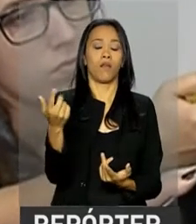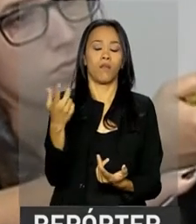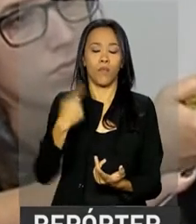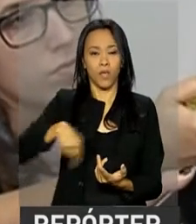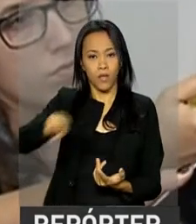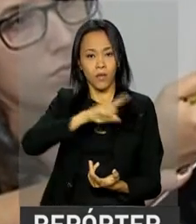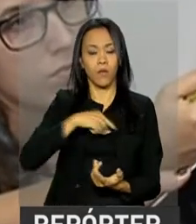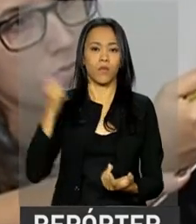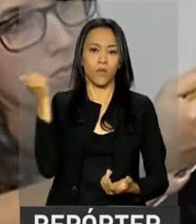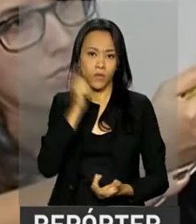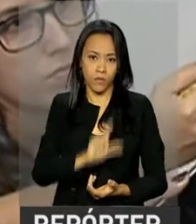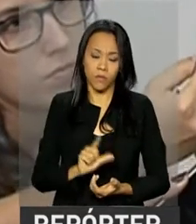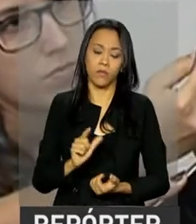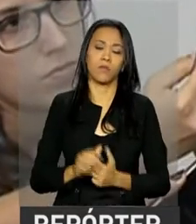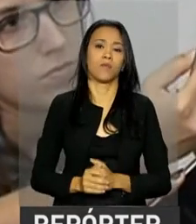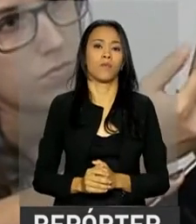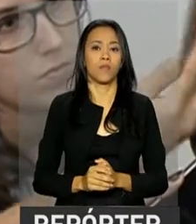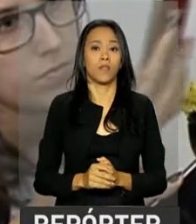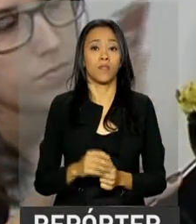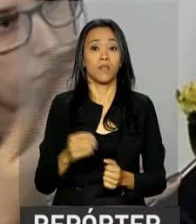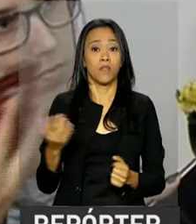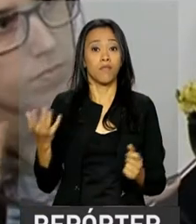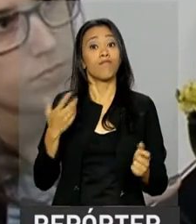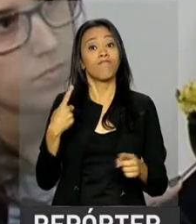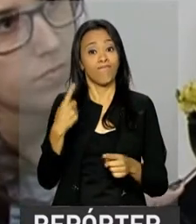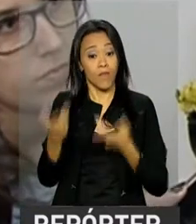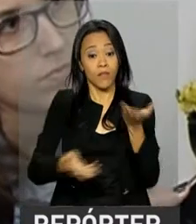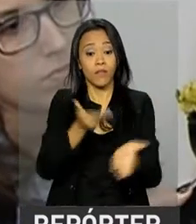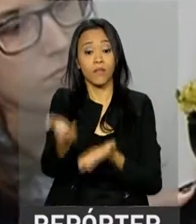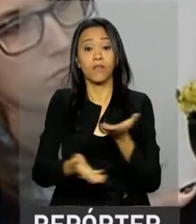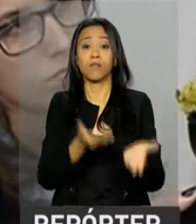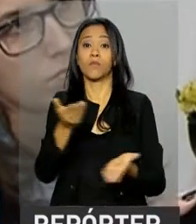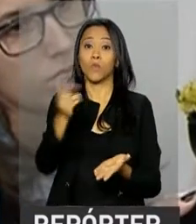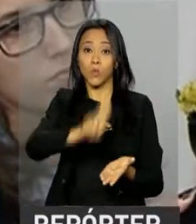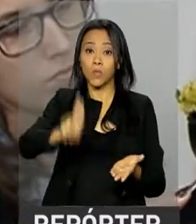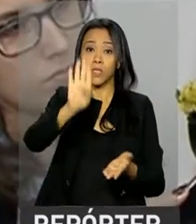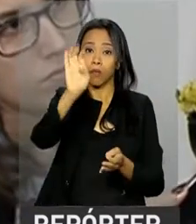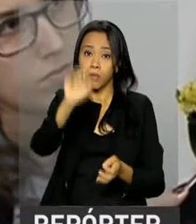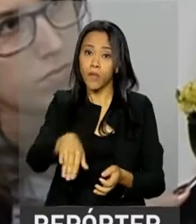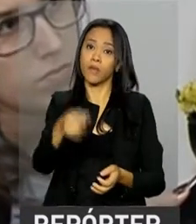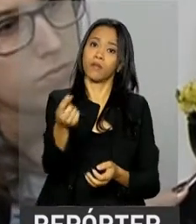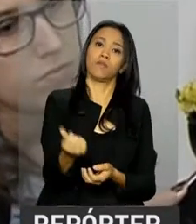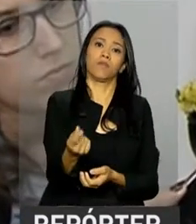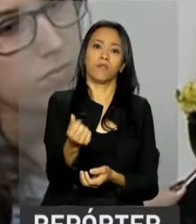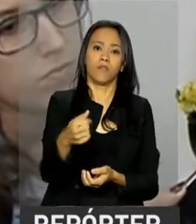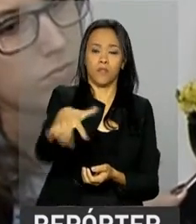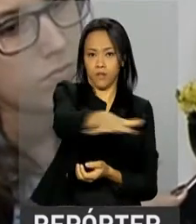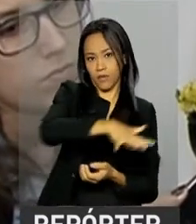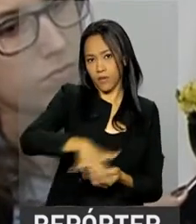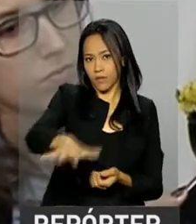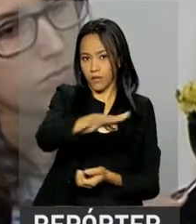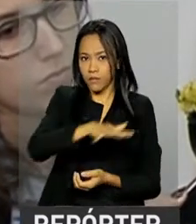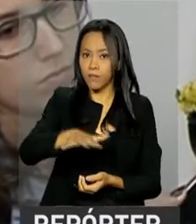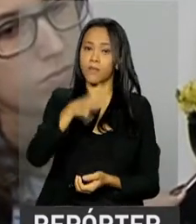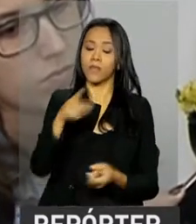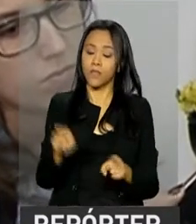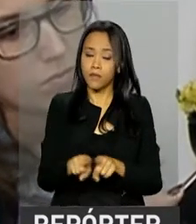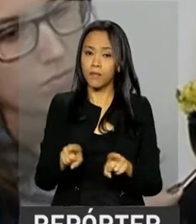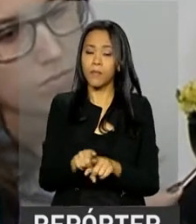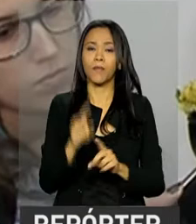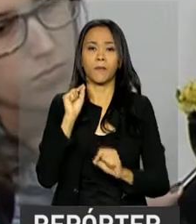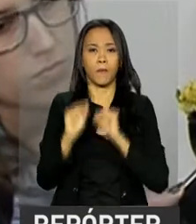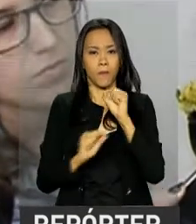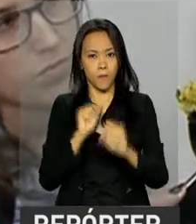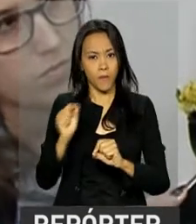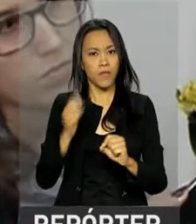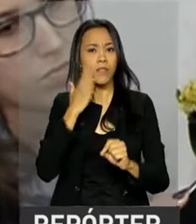capacidade de otimizar os recursos que são aplicados e nos permite ter capacidade também de fazer